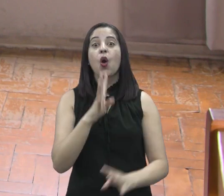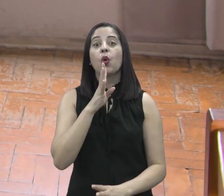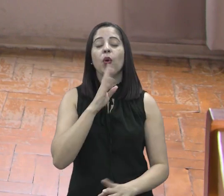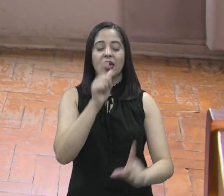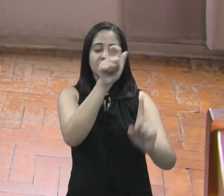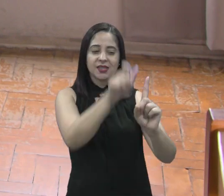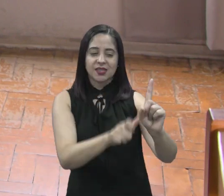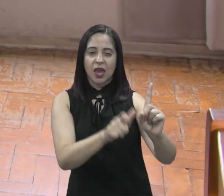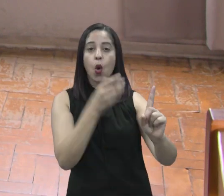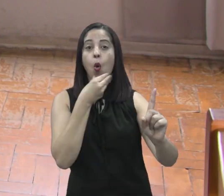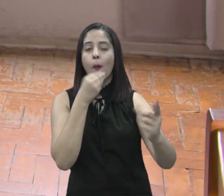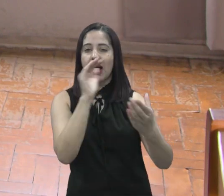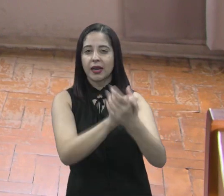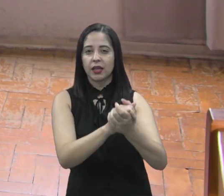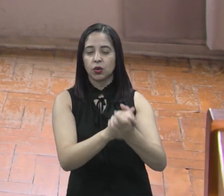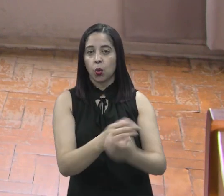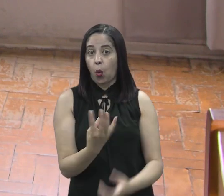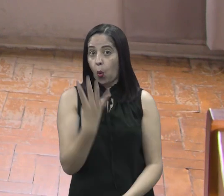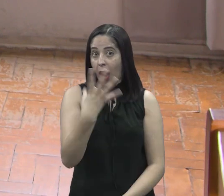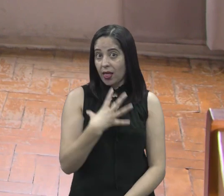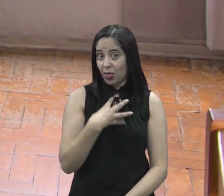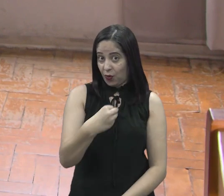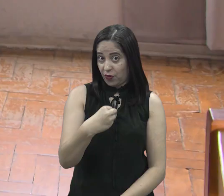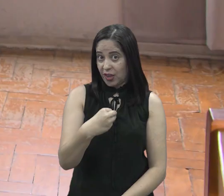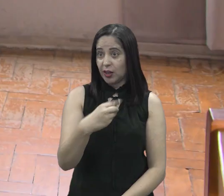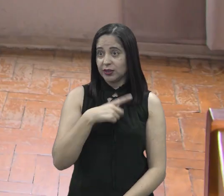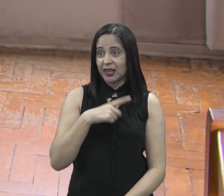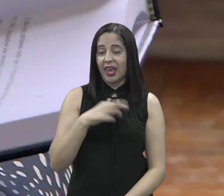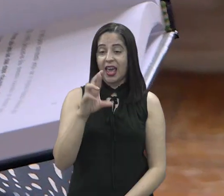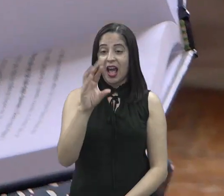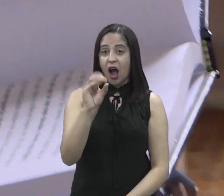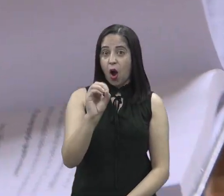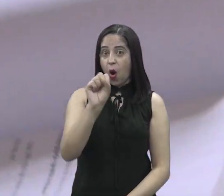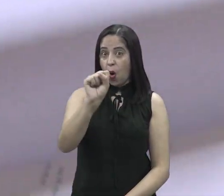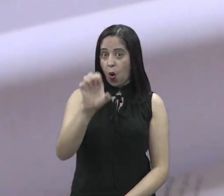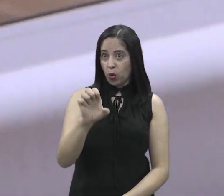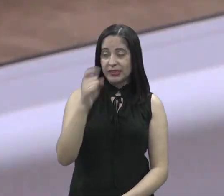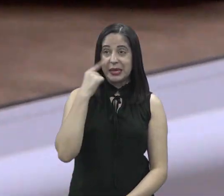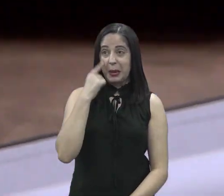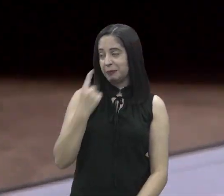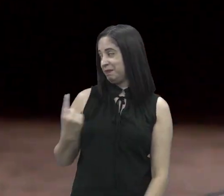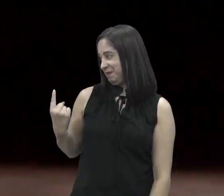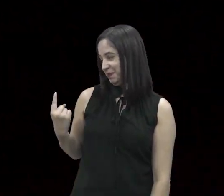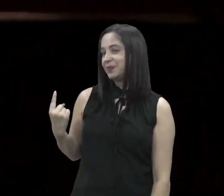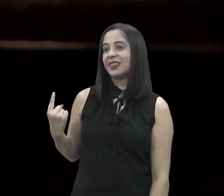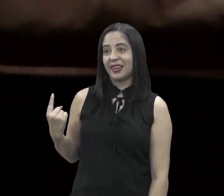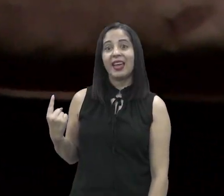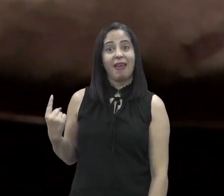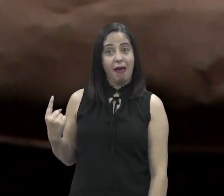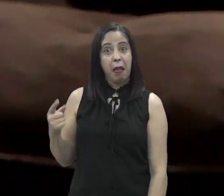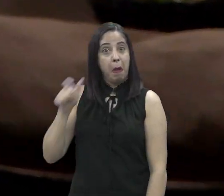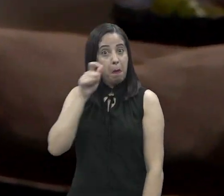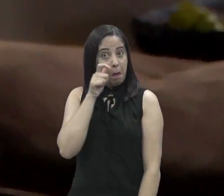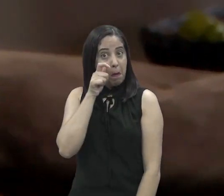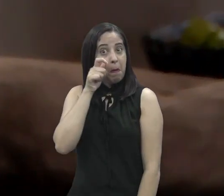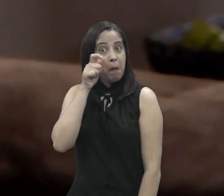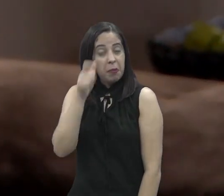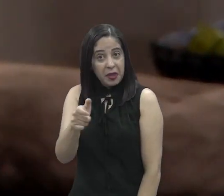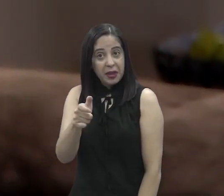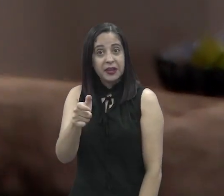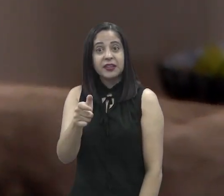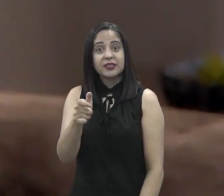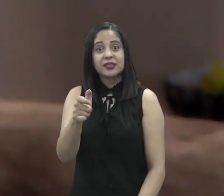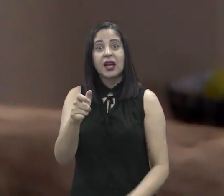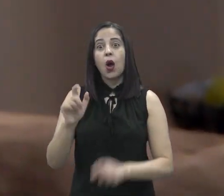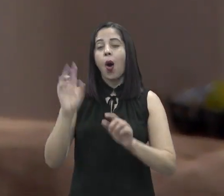libanês. Tiveram 4 filhos, entre eles a Rose. Ela se interessou tanto pela imigração libanesa que fez até